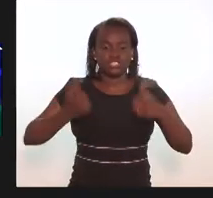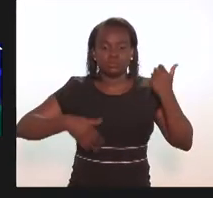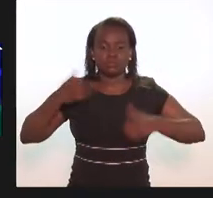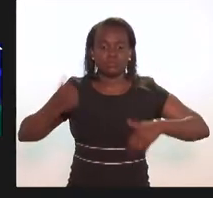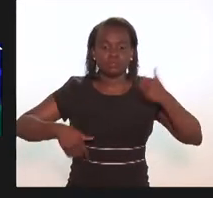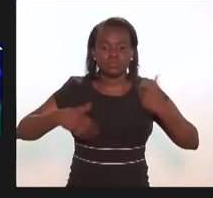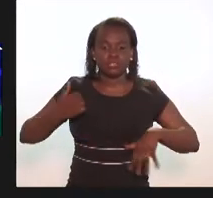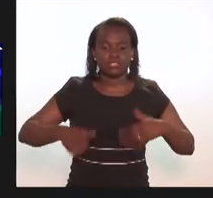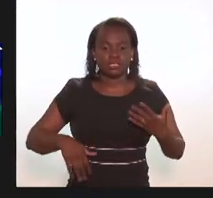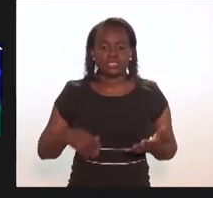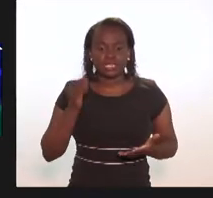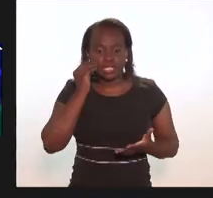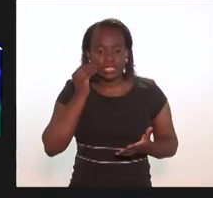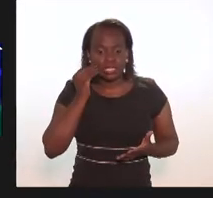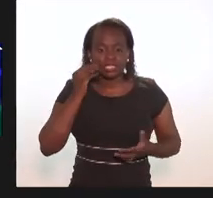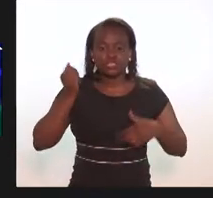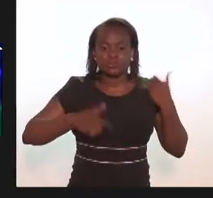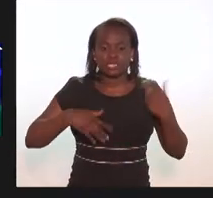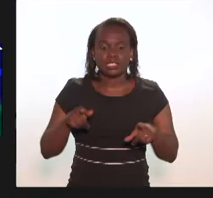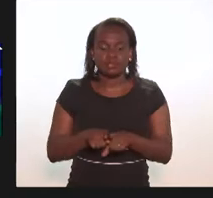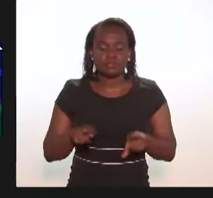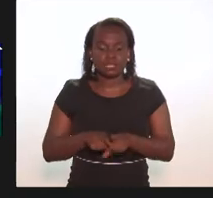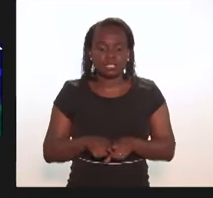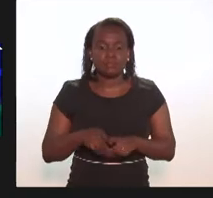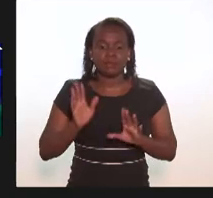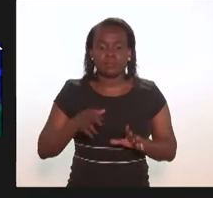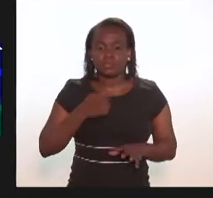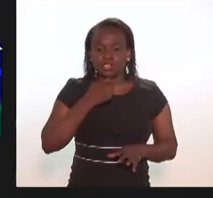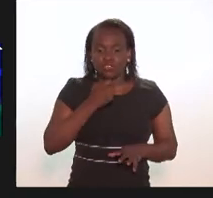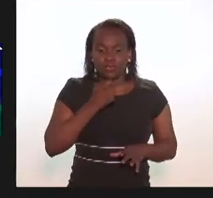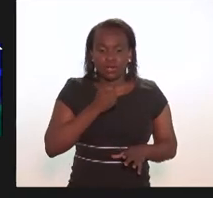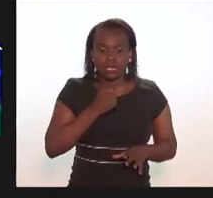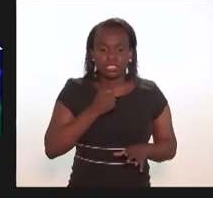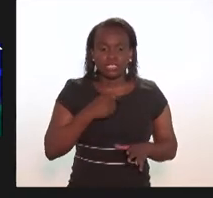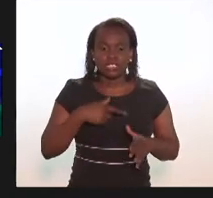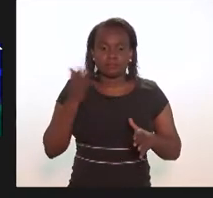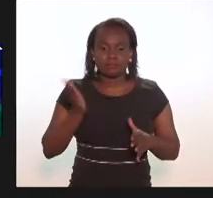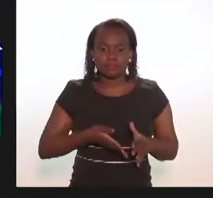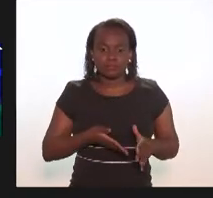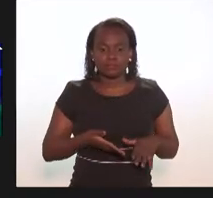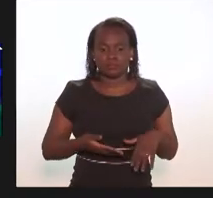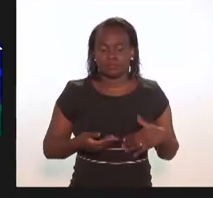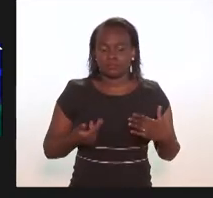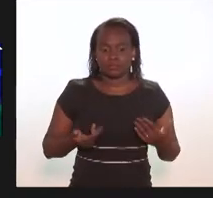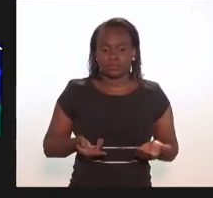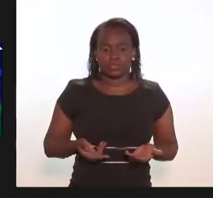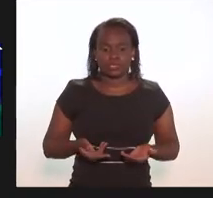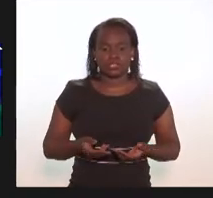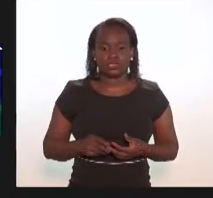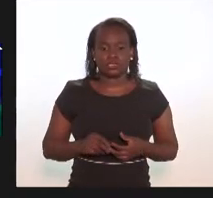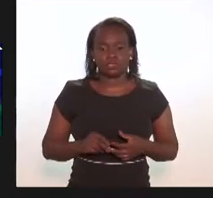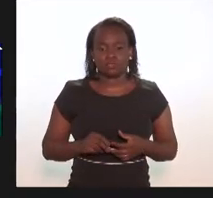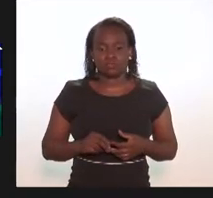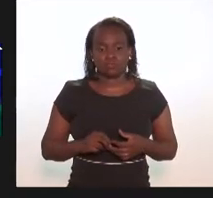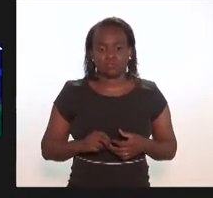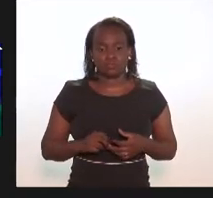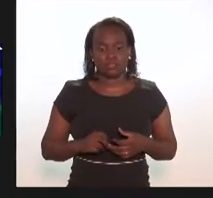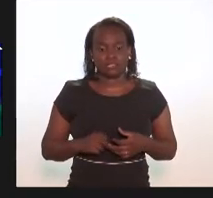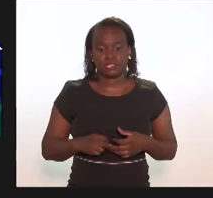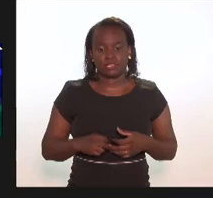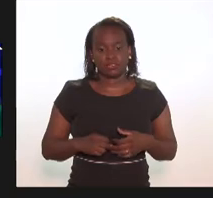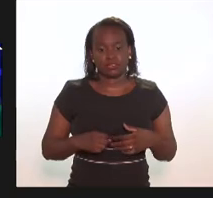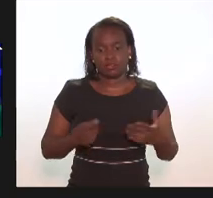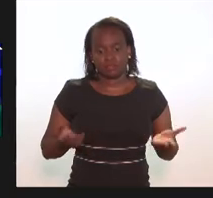falando, de tentar falar também, e o meu microfone, ele é fechado, né, pela